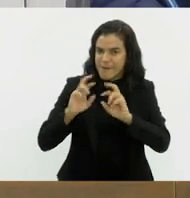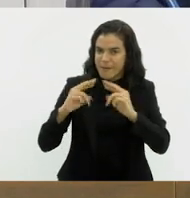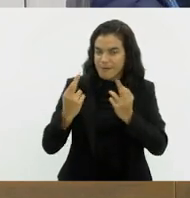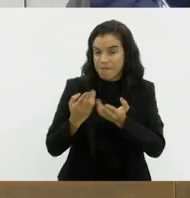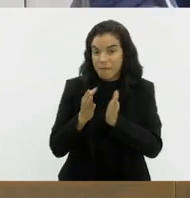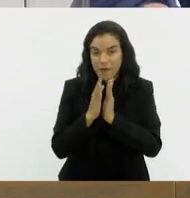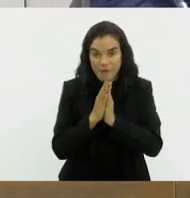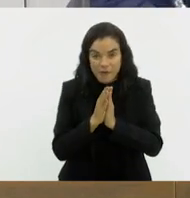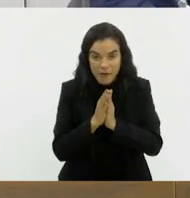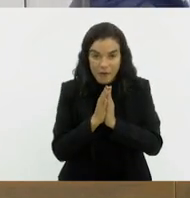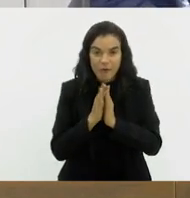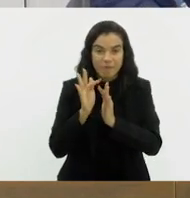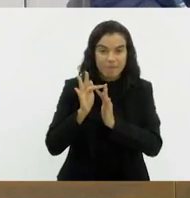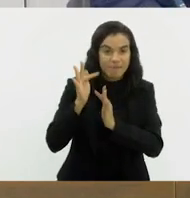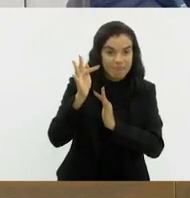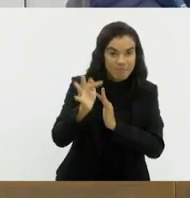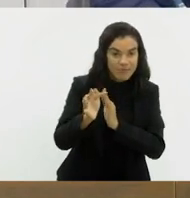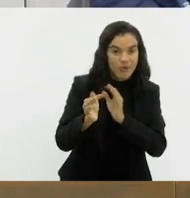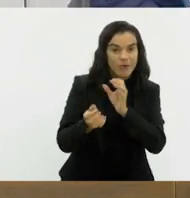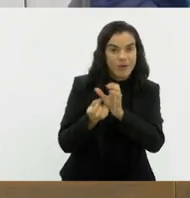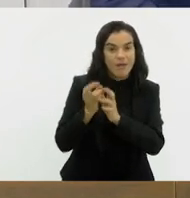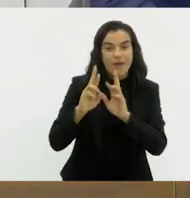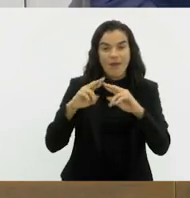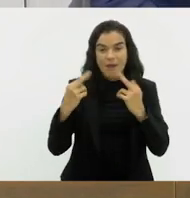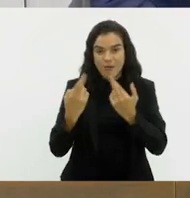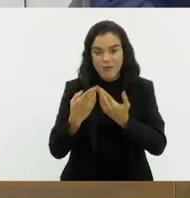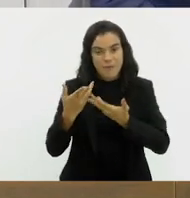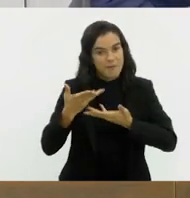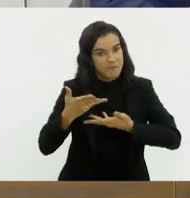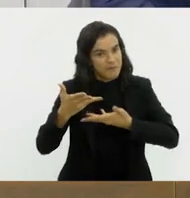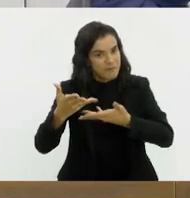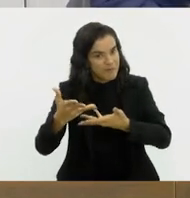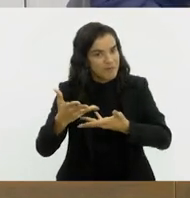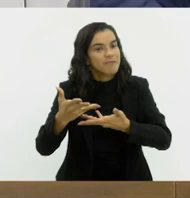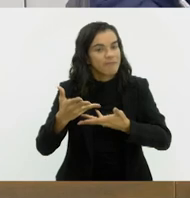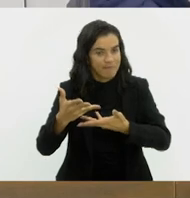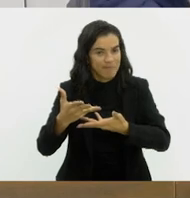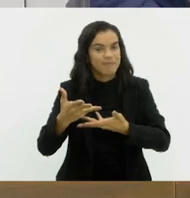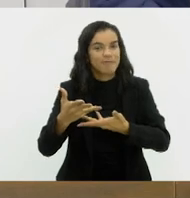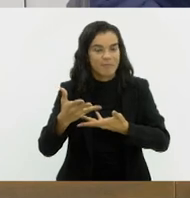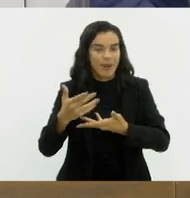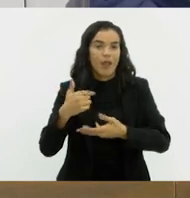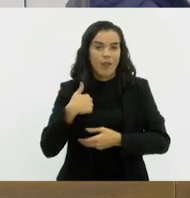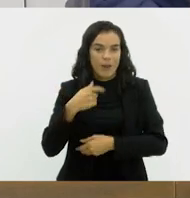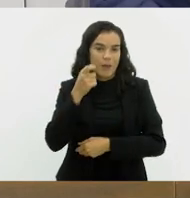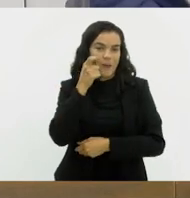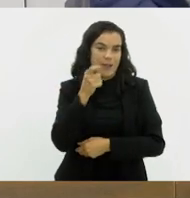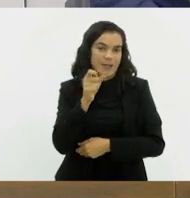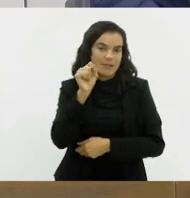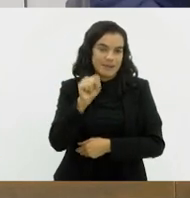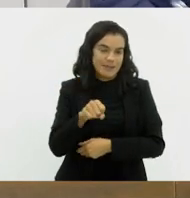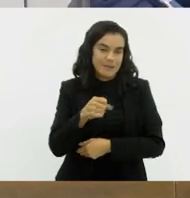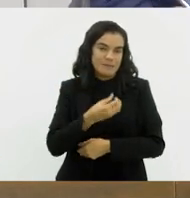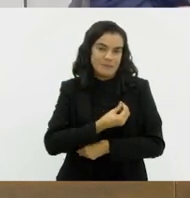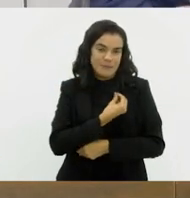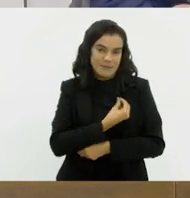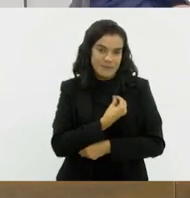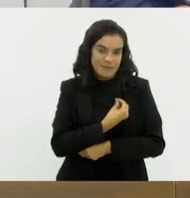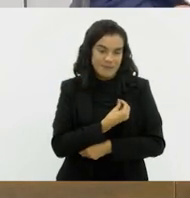favor, que quando for haver reunião, me convidem, que eu tenho interesse de participar.